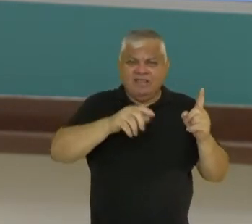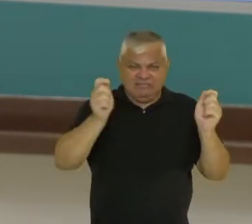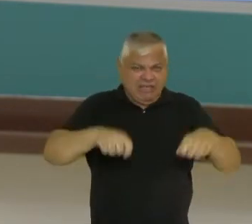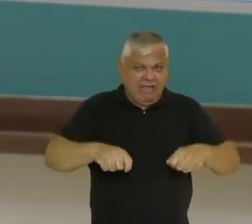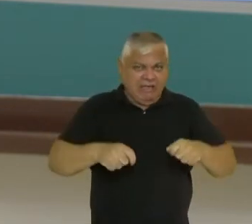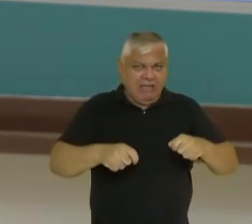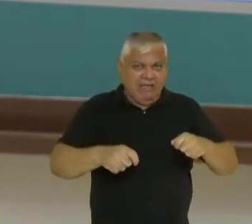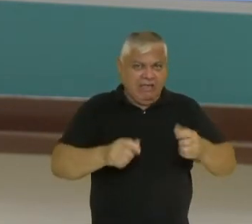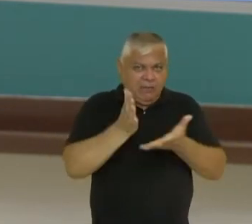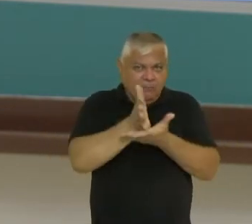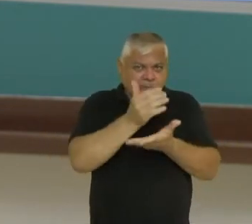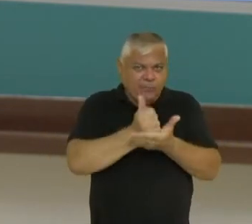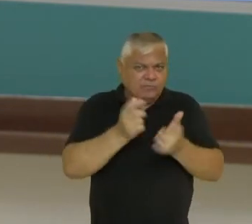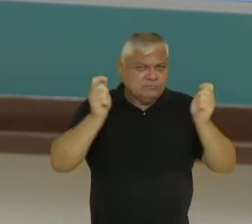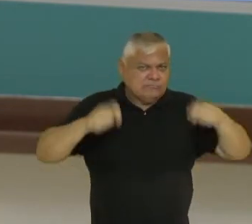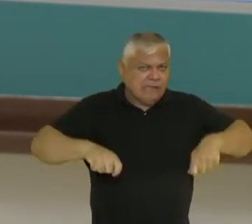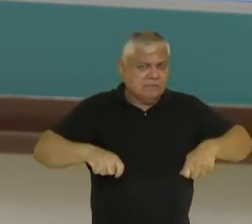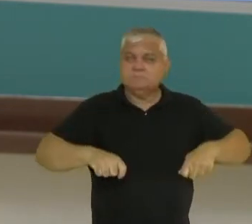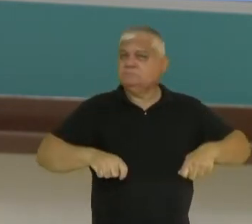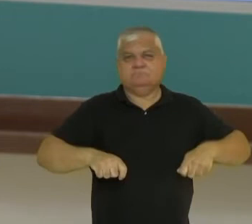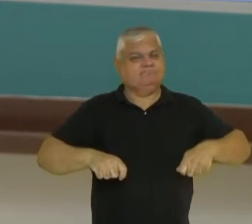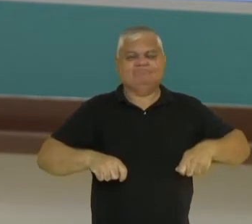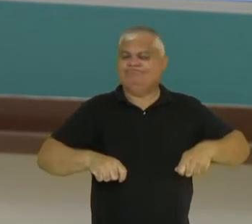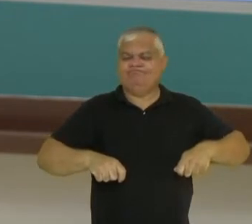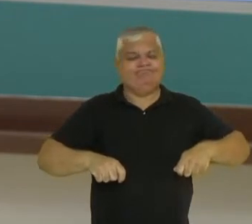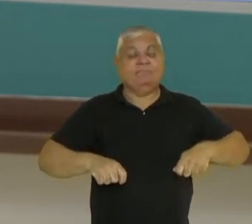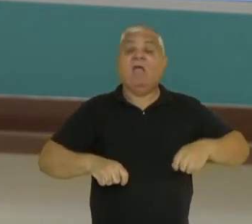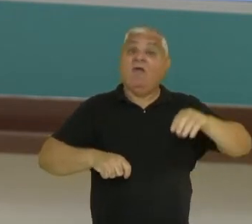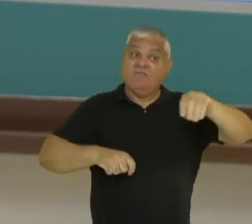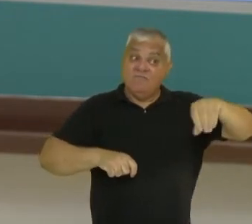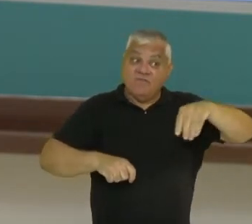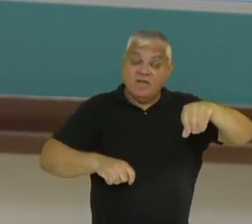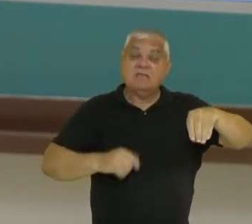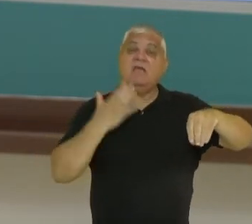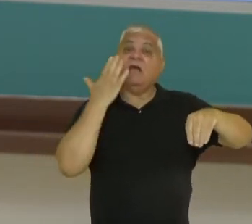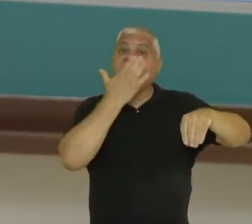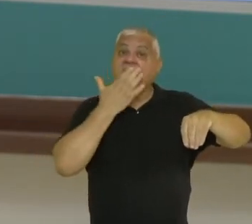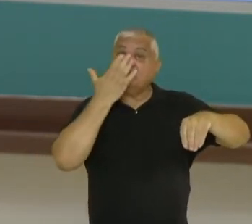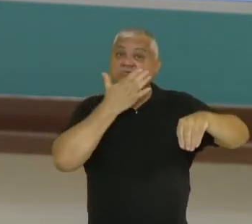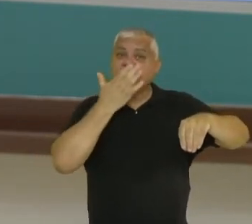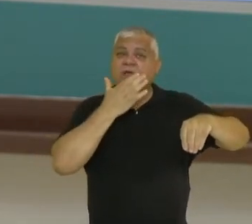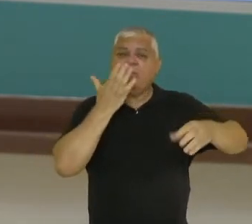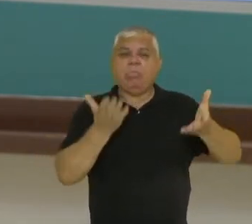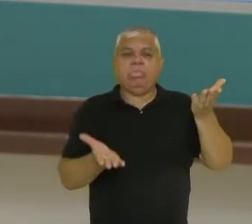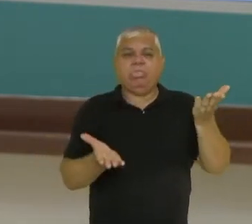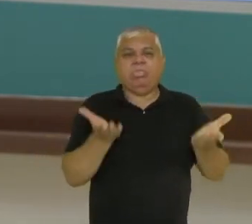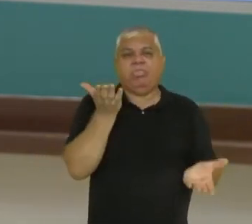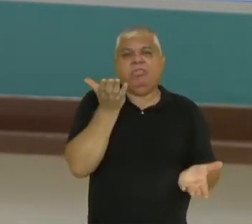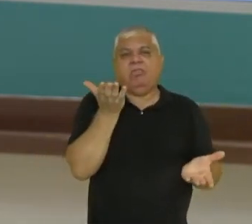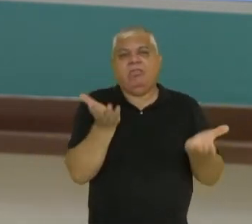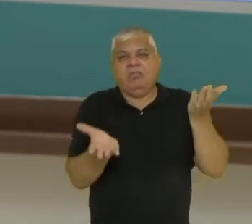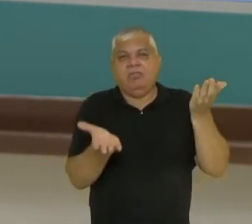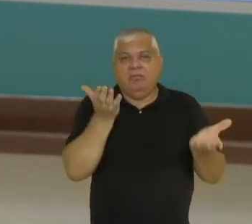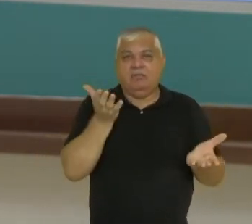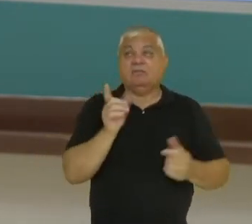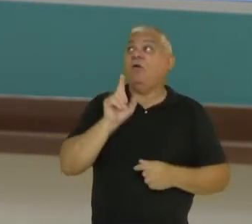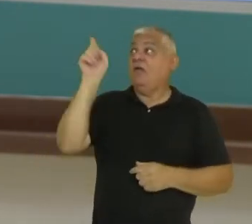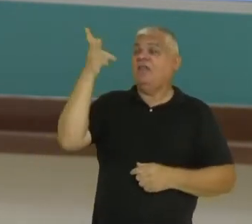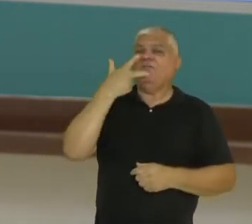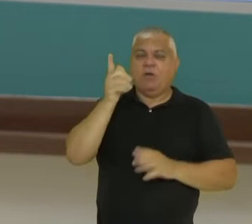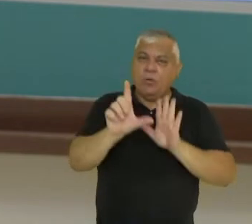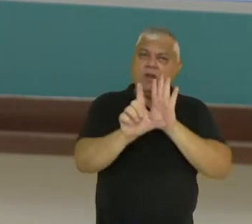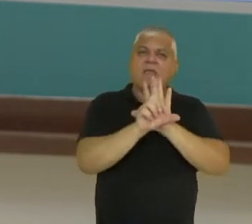dar certo? Os ingredientes são farinha e açúcar, mas as quantidades, a proporção não está igual. E aí é disso que se trata a lei do Proust,